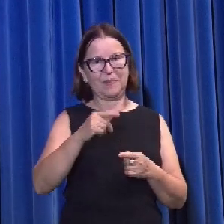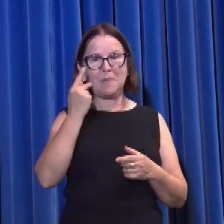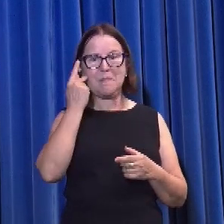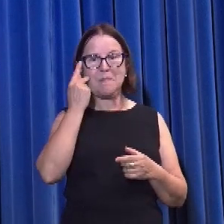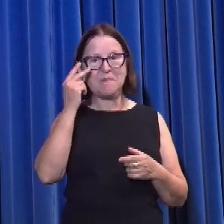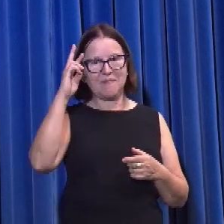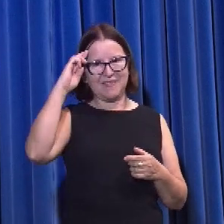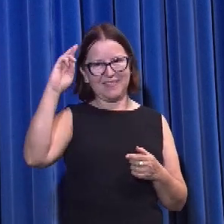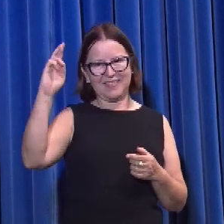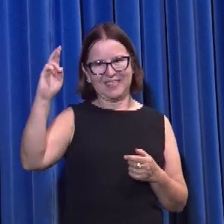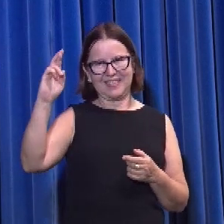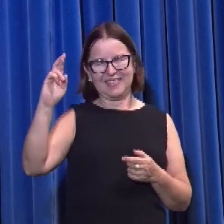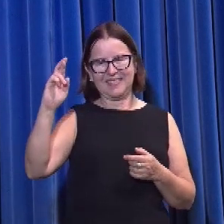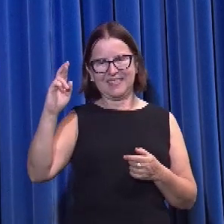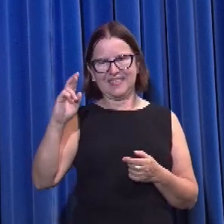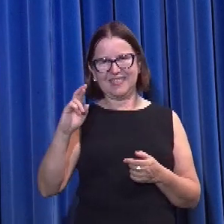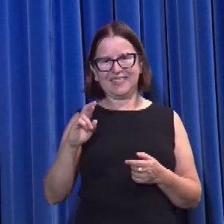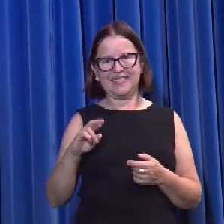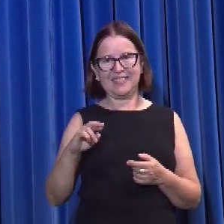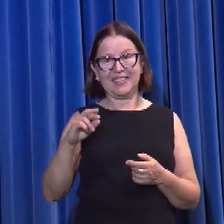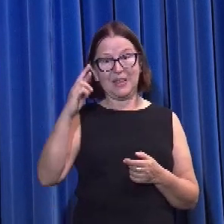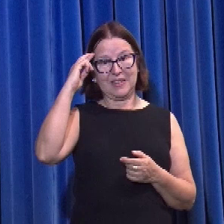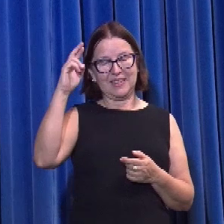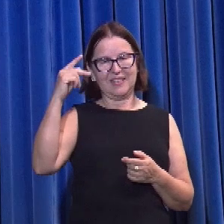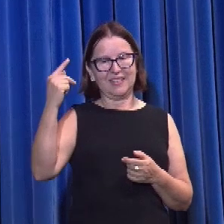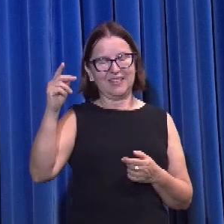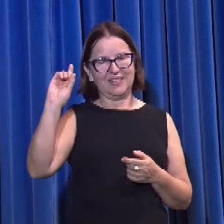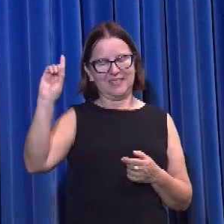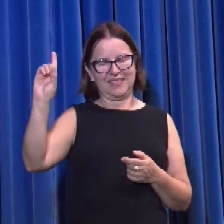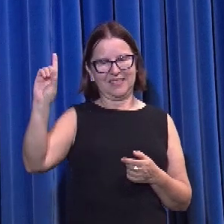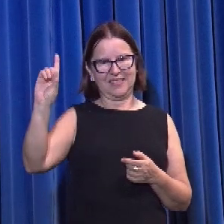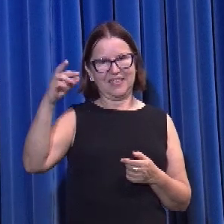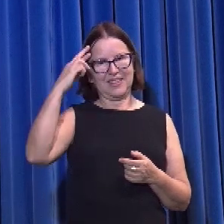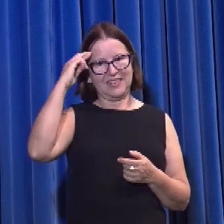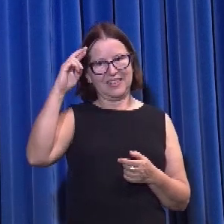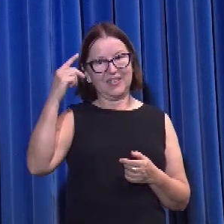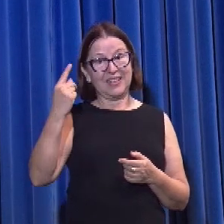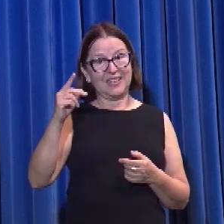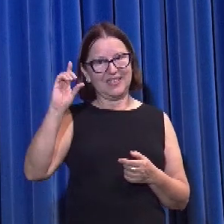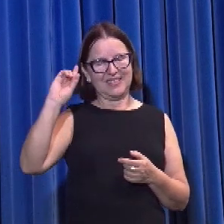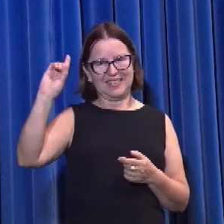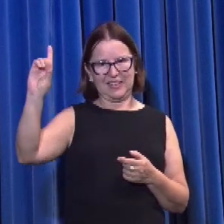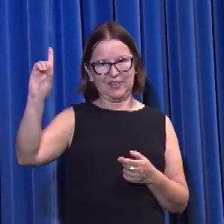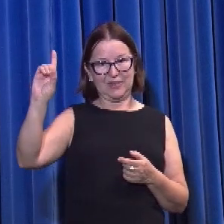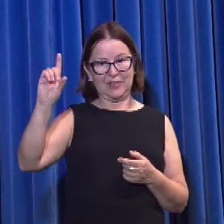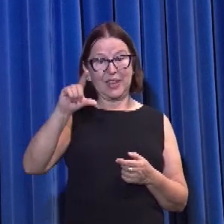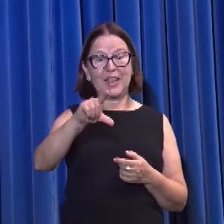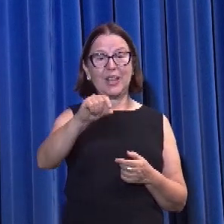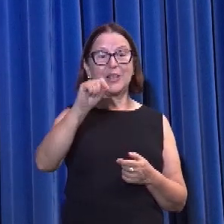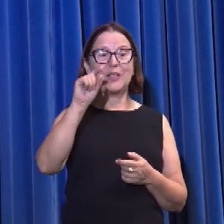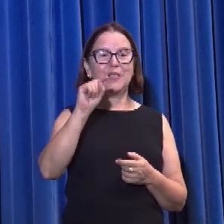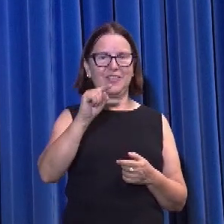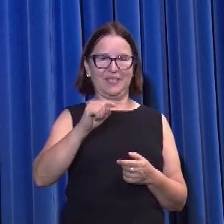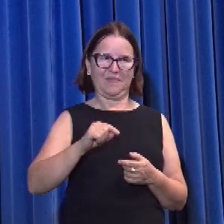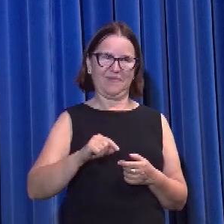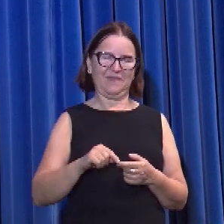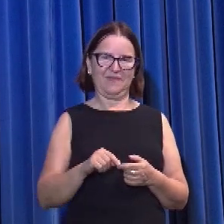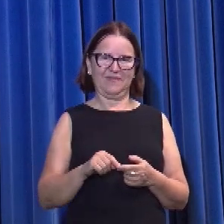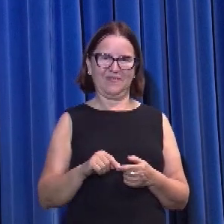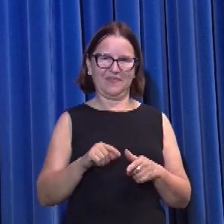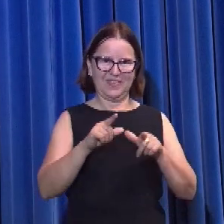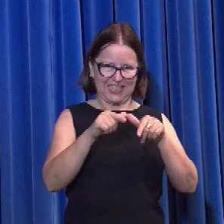Senhor teu Deus. O Senhor teu Deus te escolheu